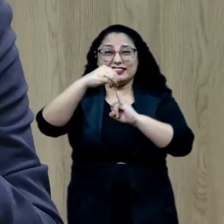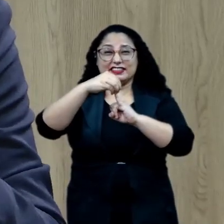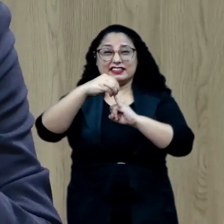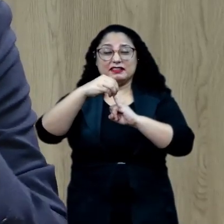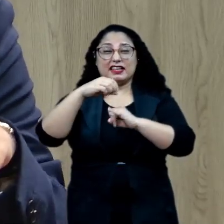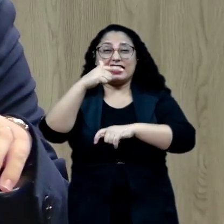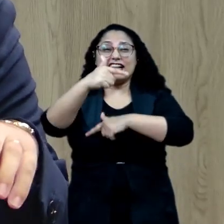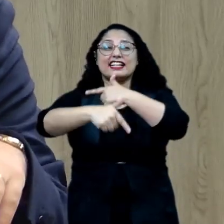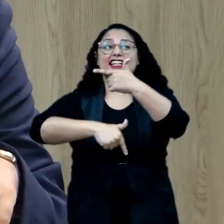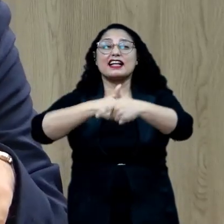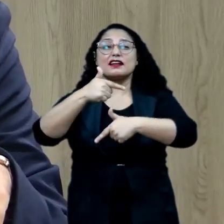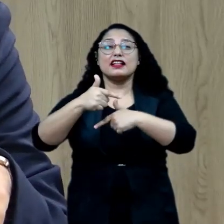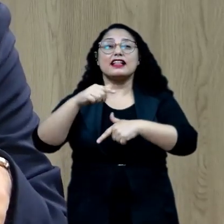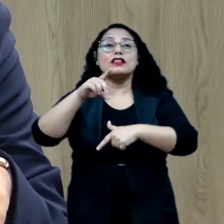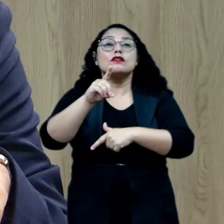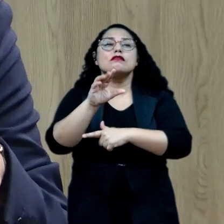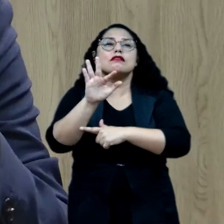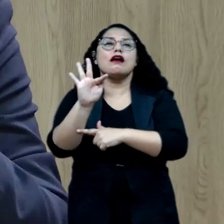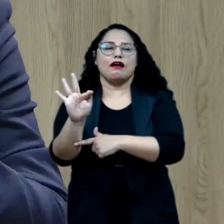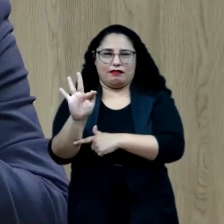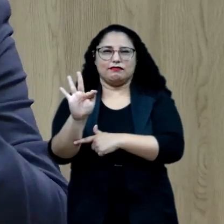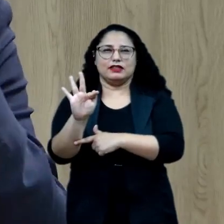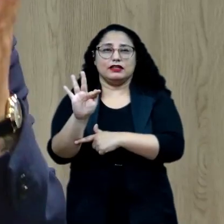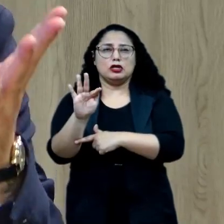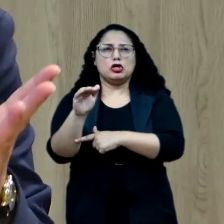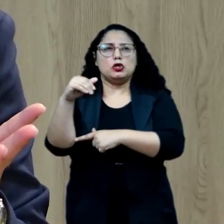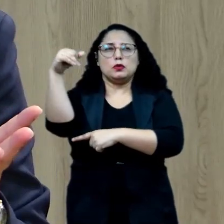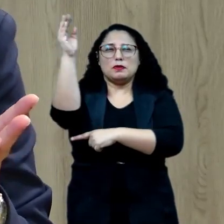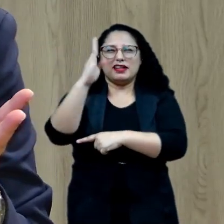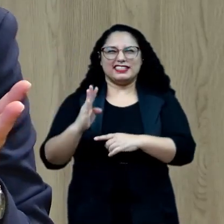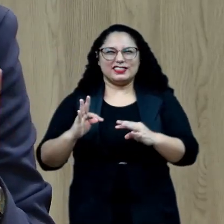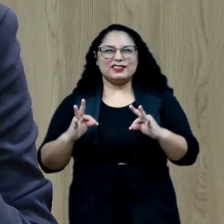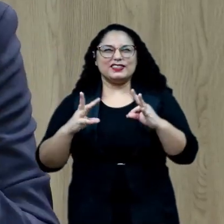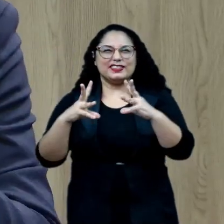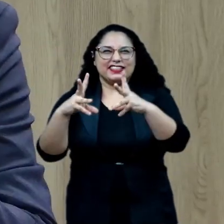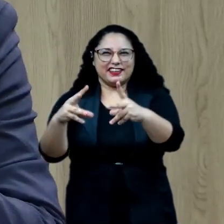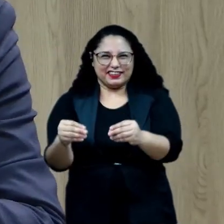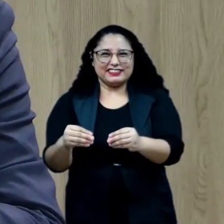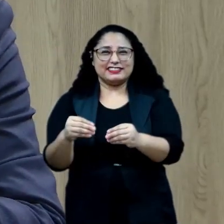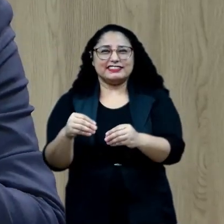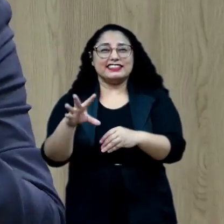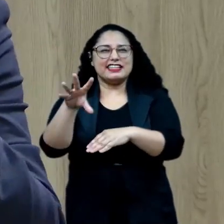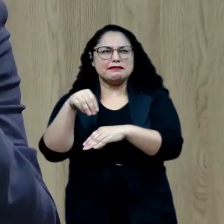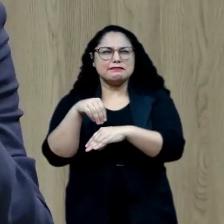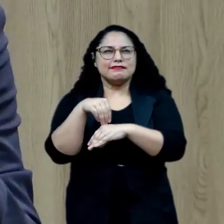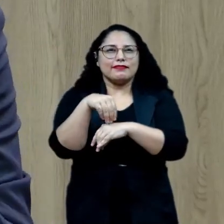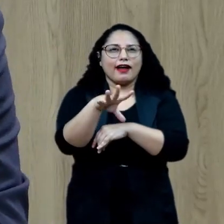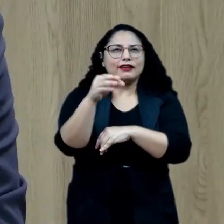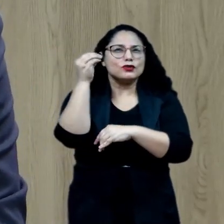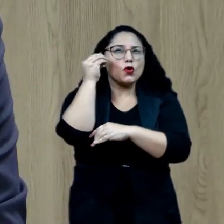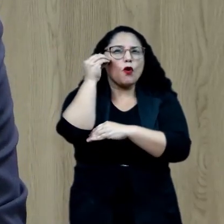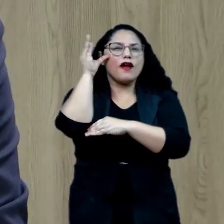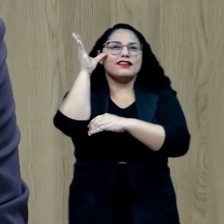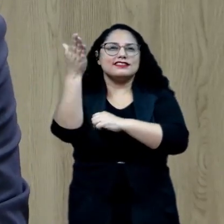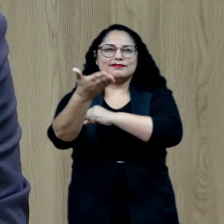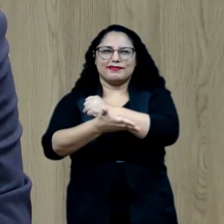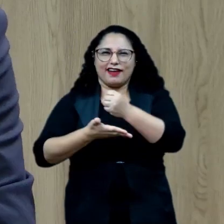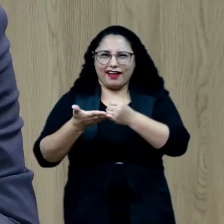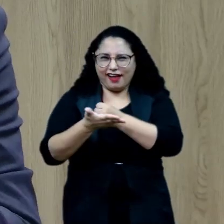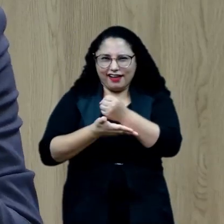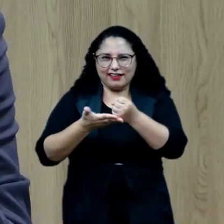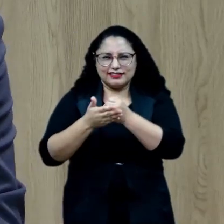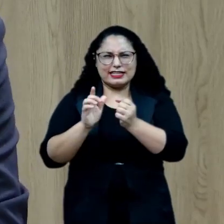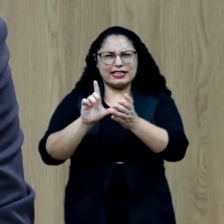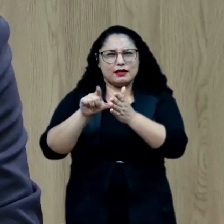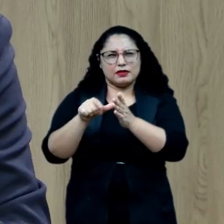para atuação no Distrito Federal e no Brasil inteiro. Okay? Ele traz os conhecimentos básicos